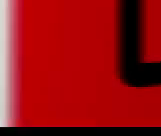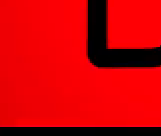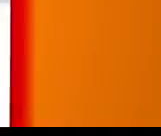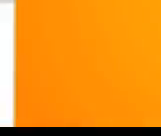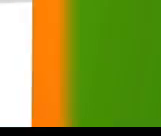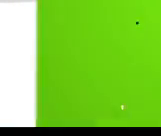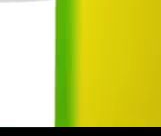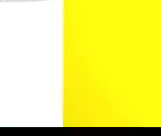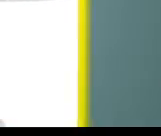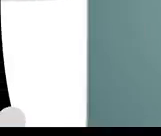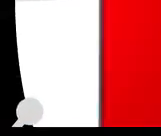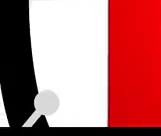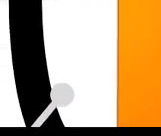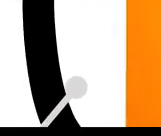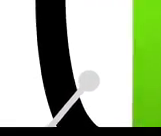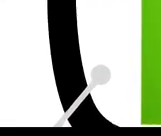o